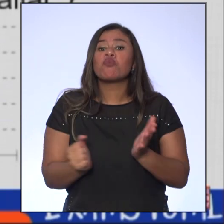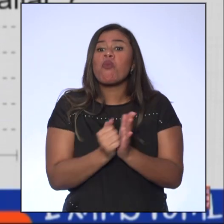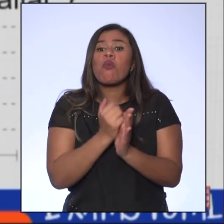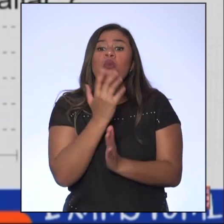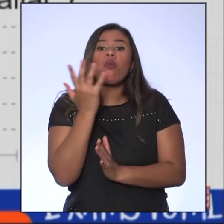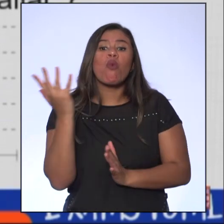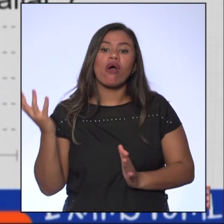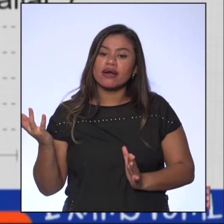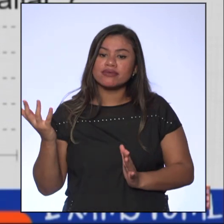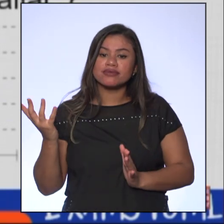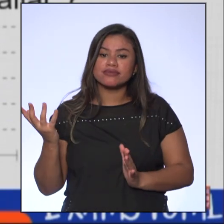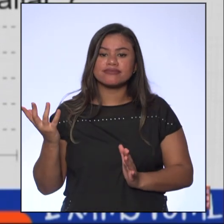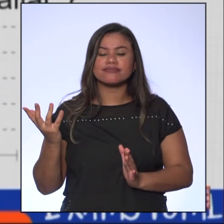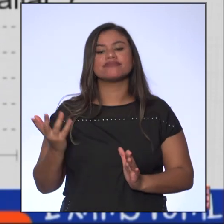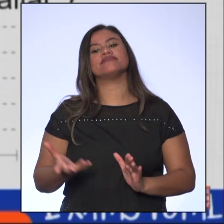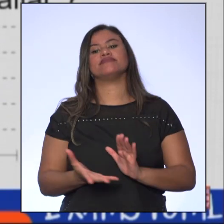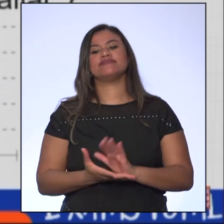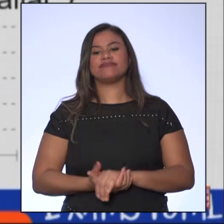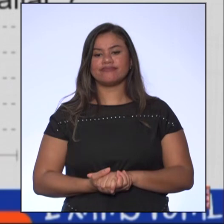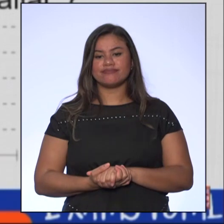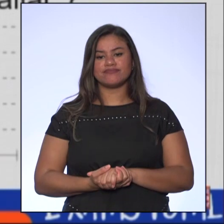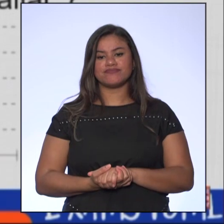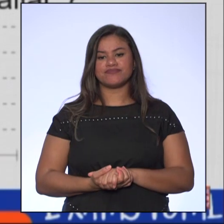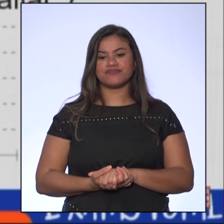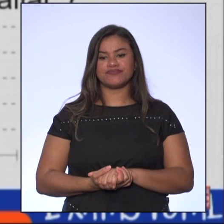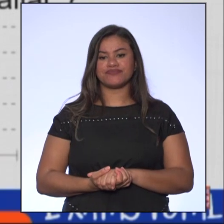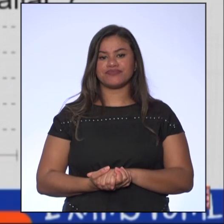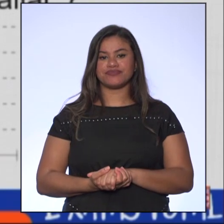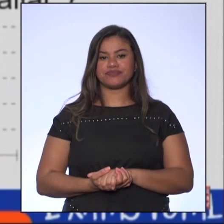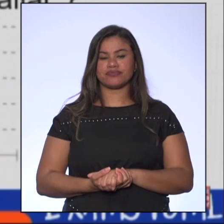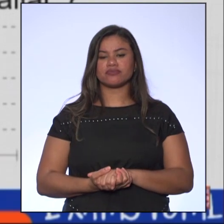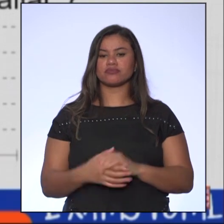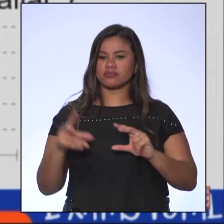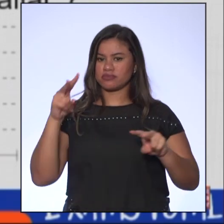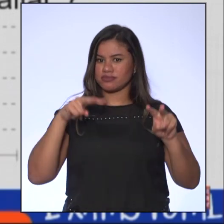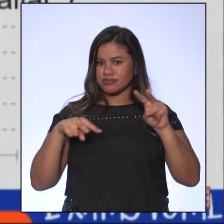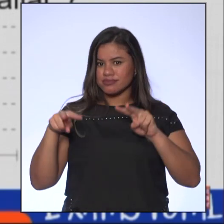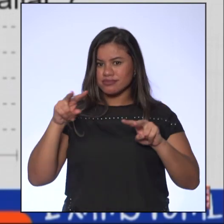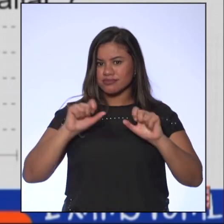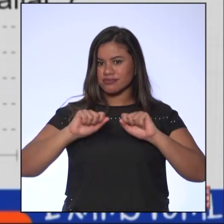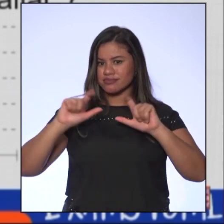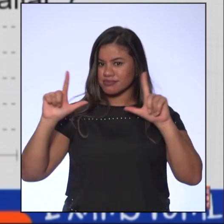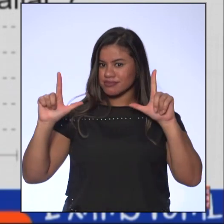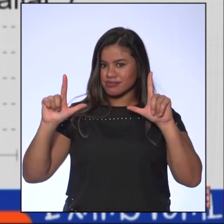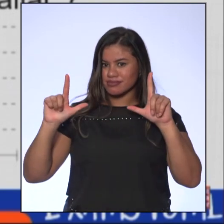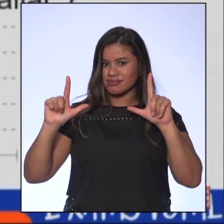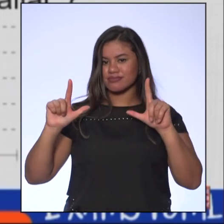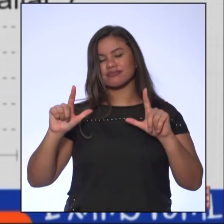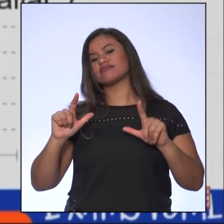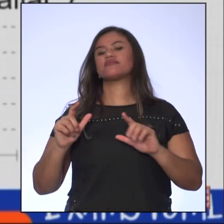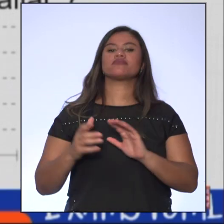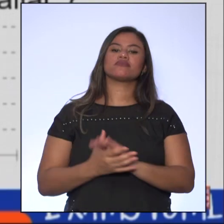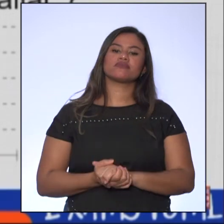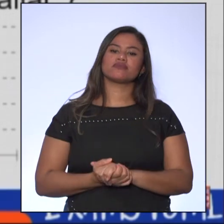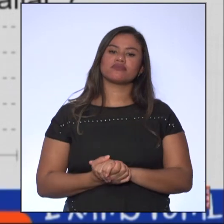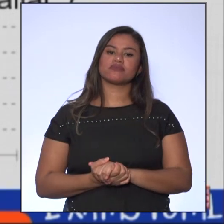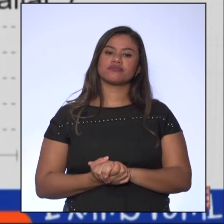atenção aí, marque aí, tá olhando na tela aí? Tá olhando na tela? Quanto tem o valor aí?